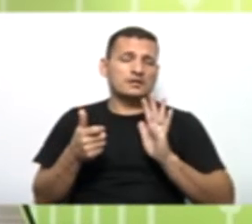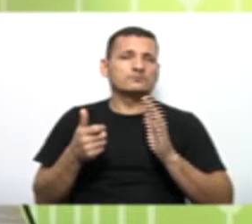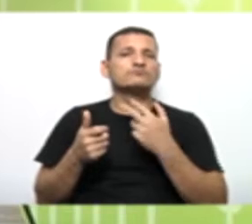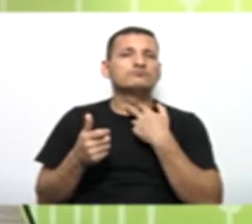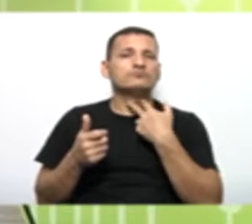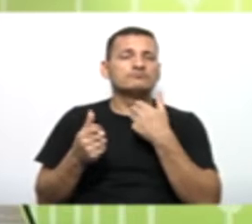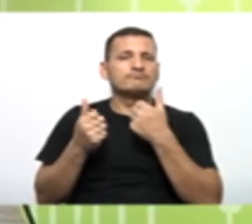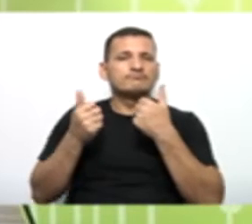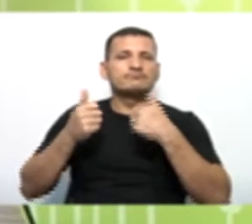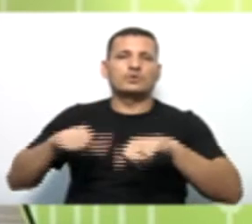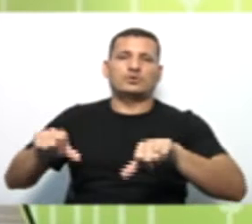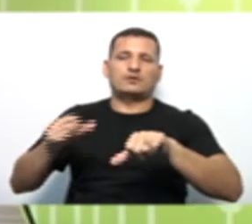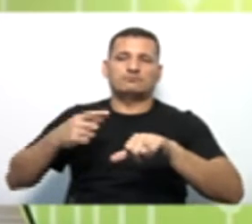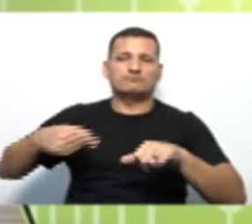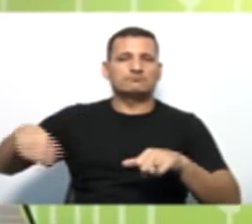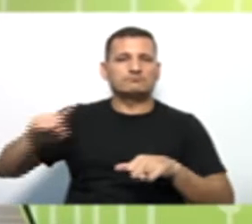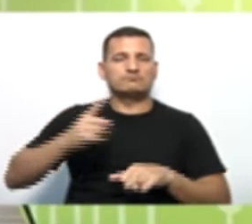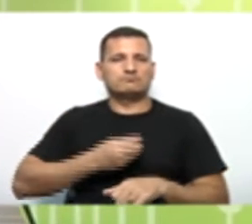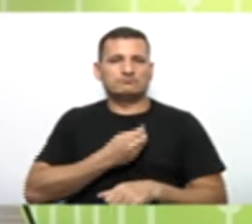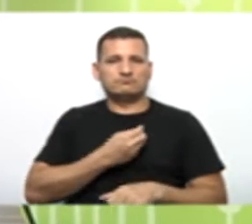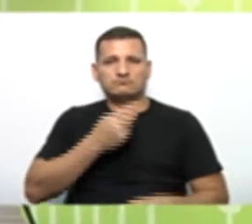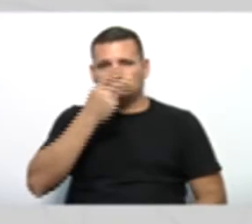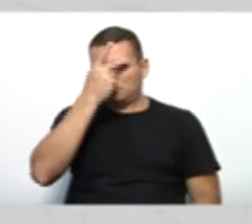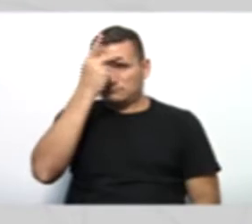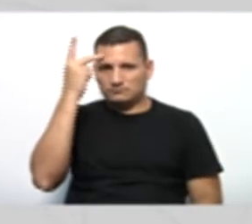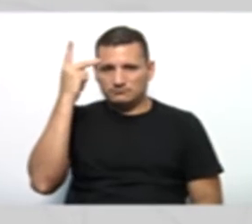o padrão de vida dessas pessoas.